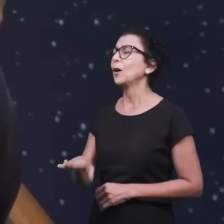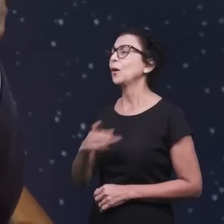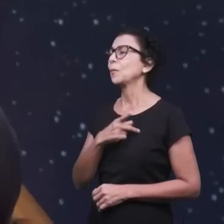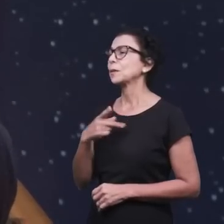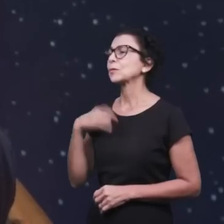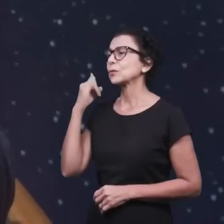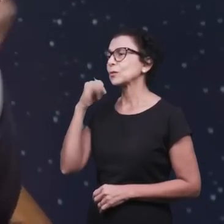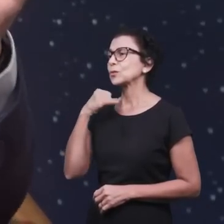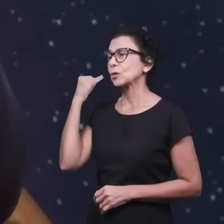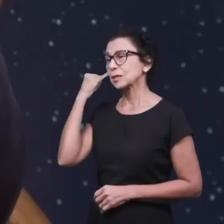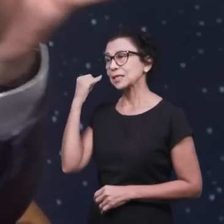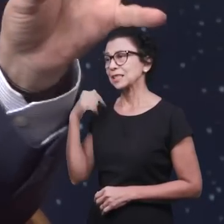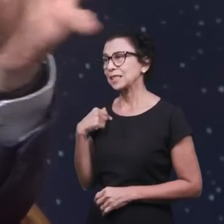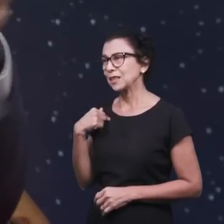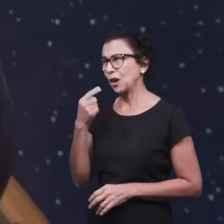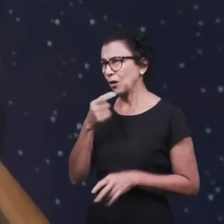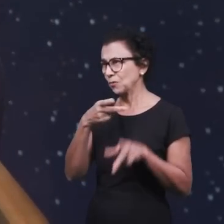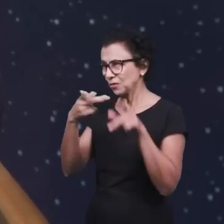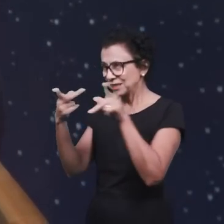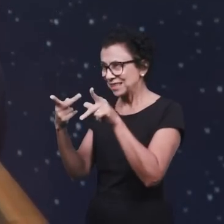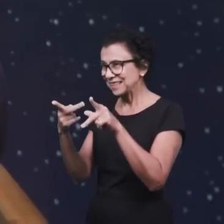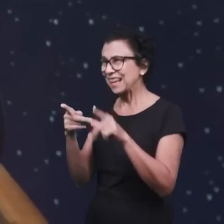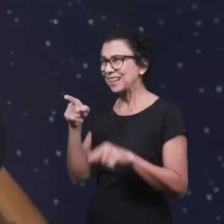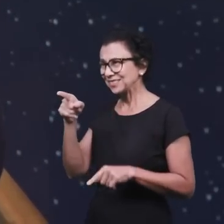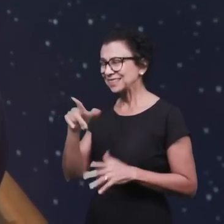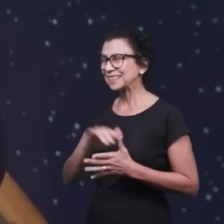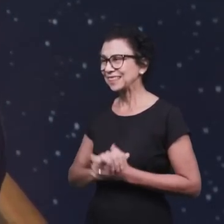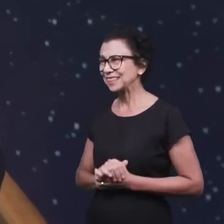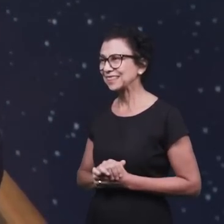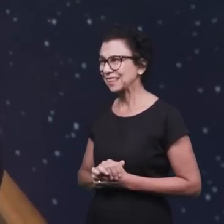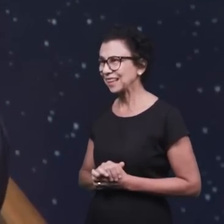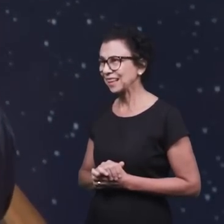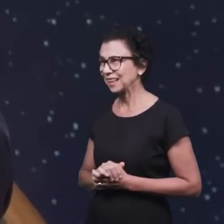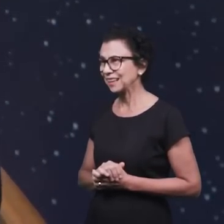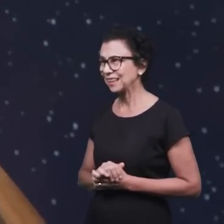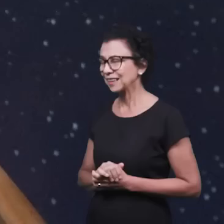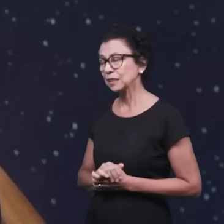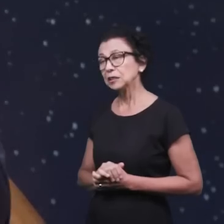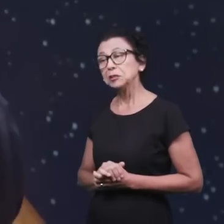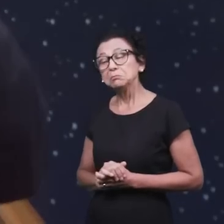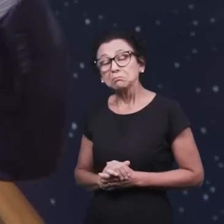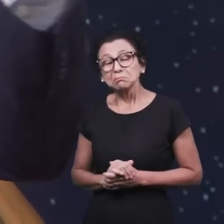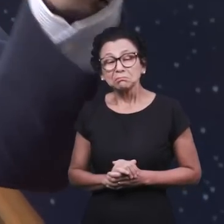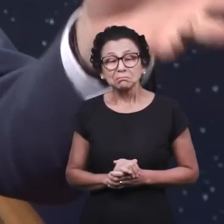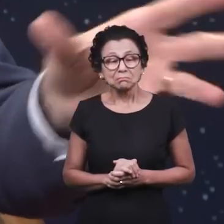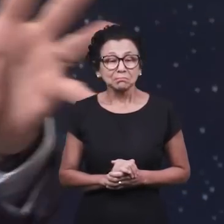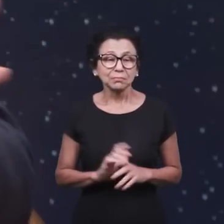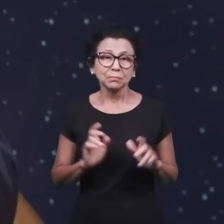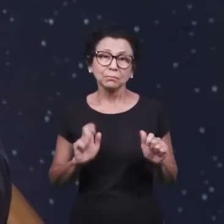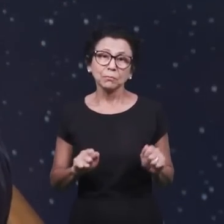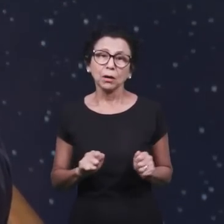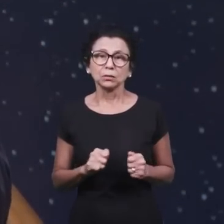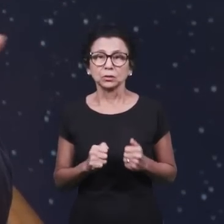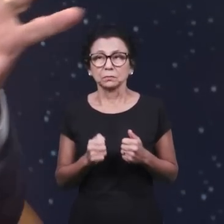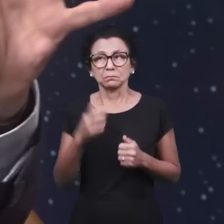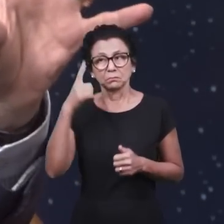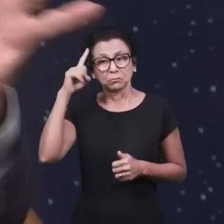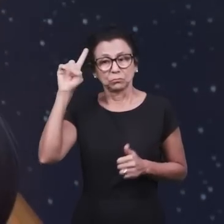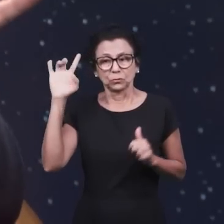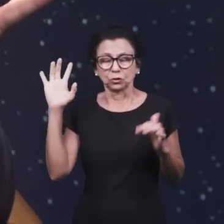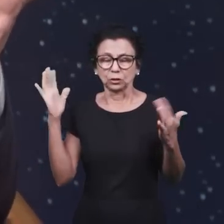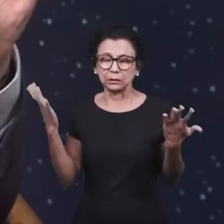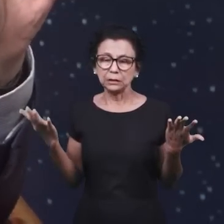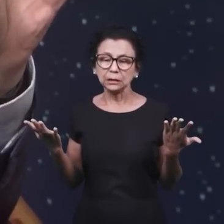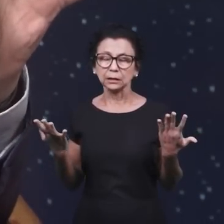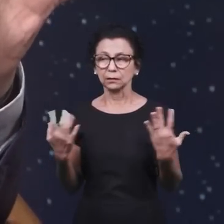Ah, você vai lá, amor. E quando é que ele vai? Ele pode ir um dia, aí ele vai agendar, vai marcar. Aí